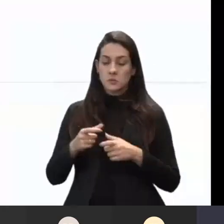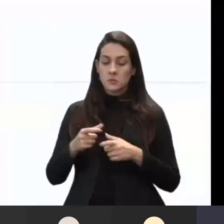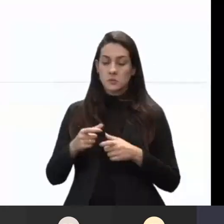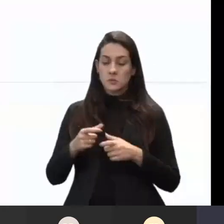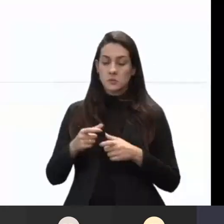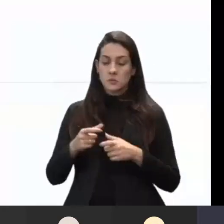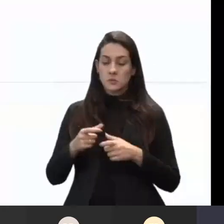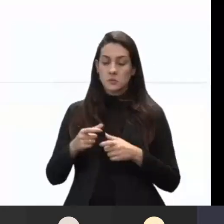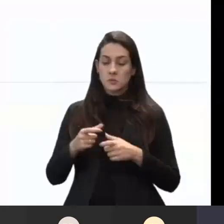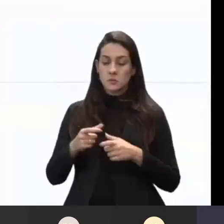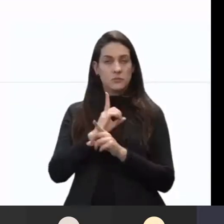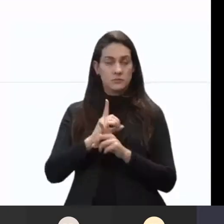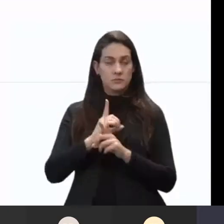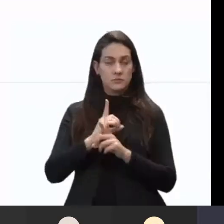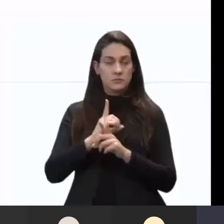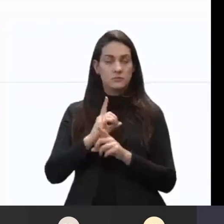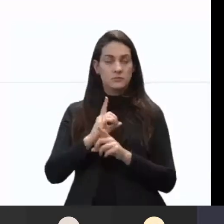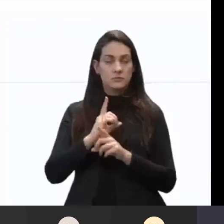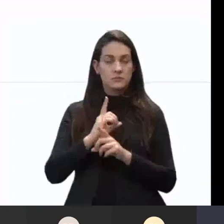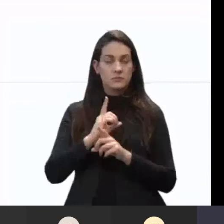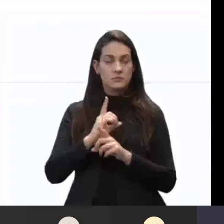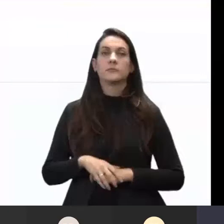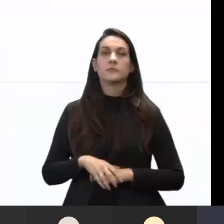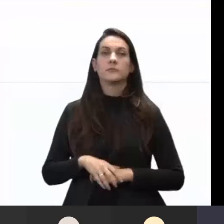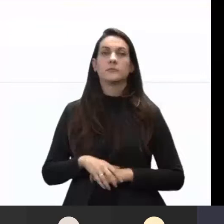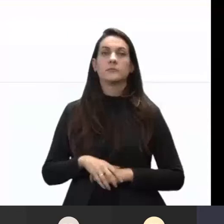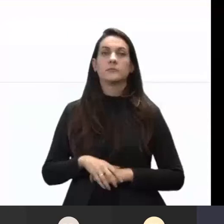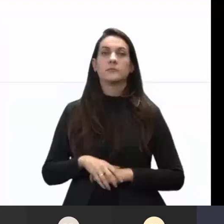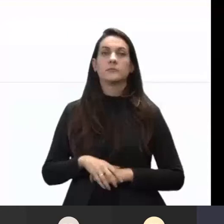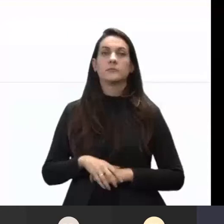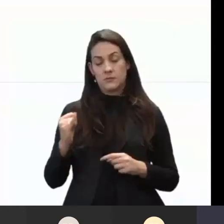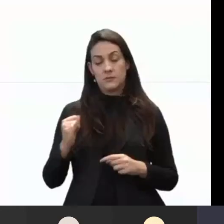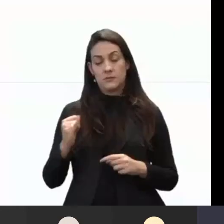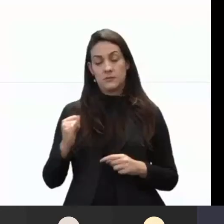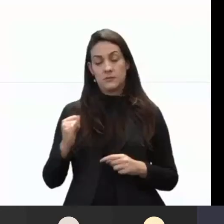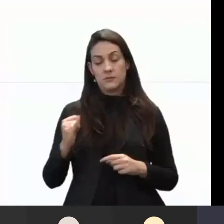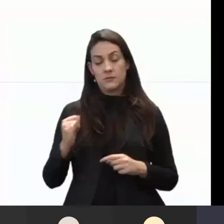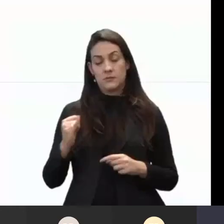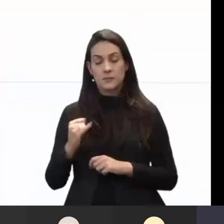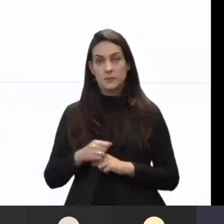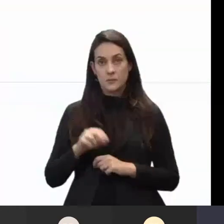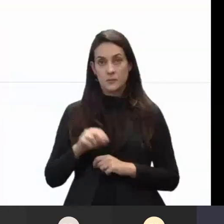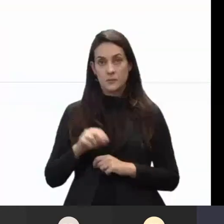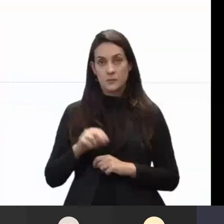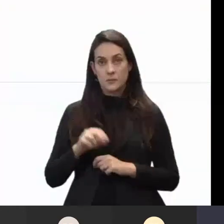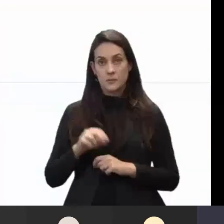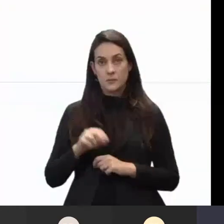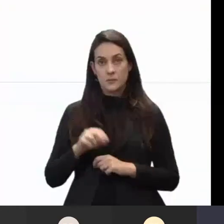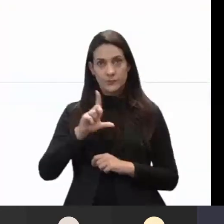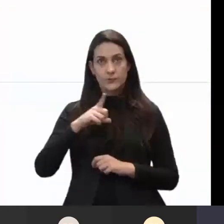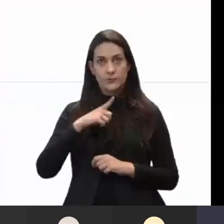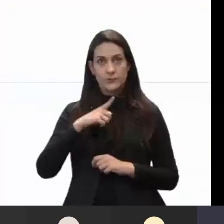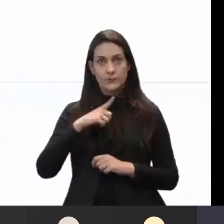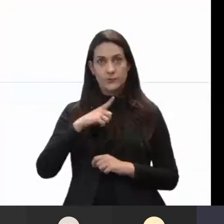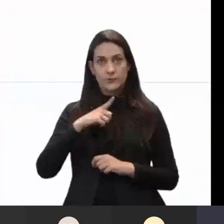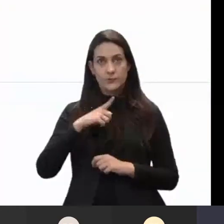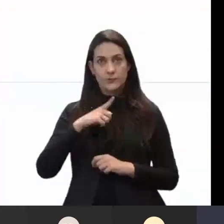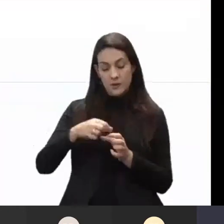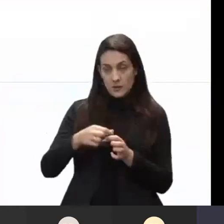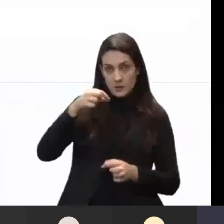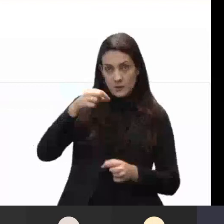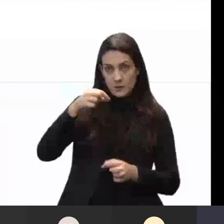inibitória mínima, e aí ela vai ser muito importante para o uso em vivo. Aqui nós temos o uso in vitro. Então,